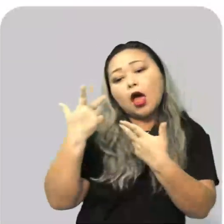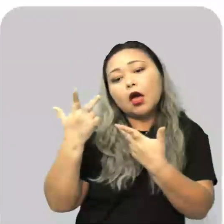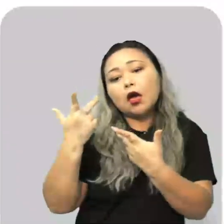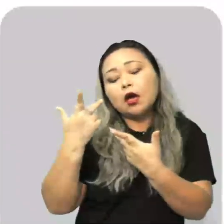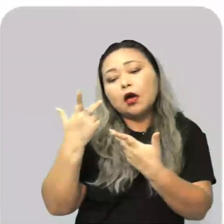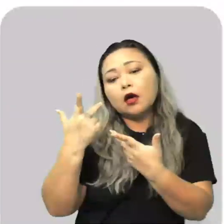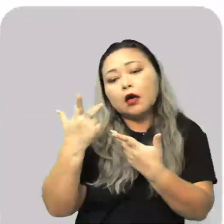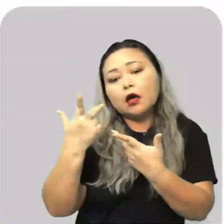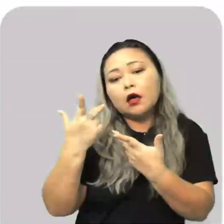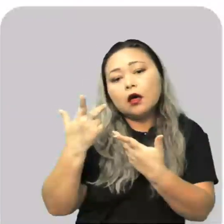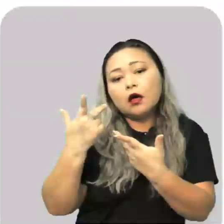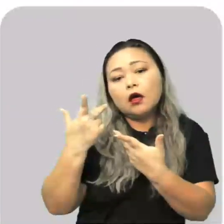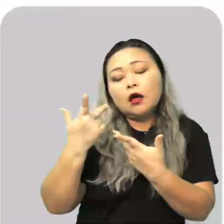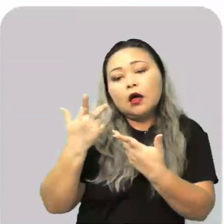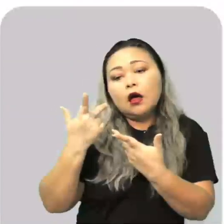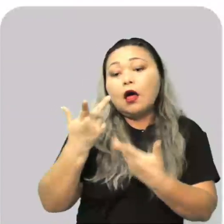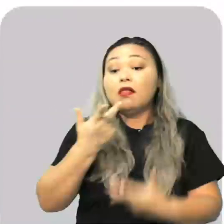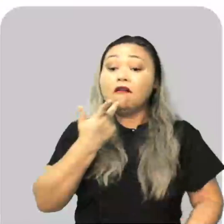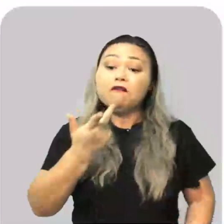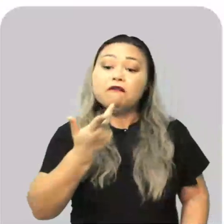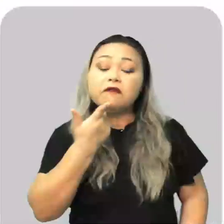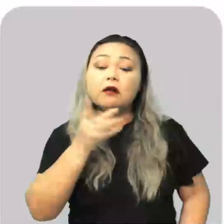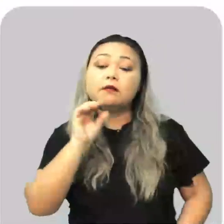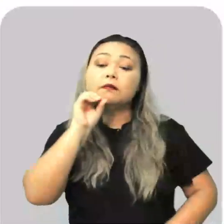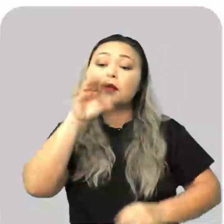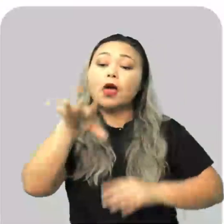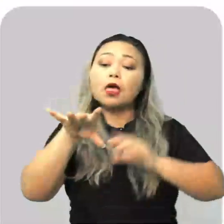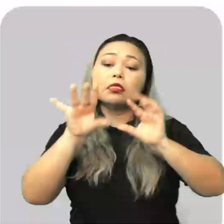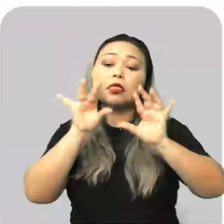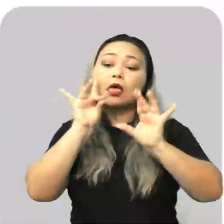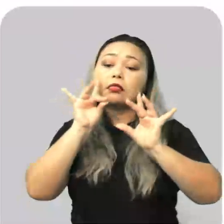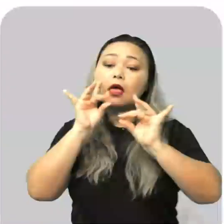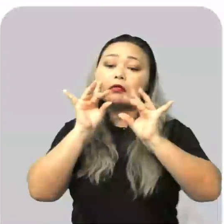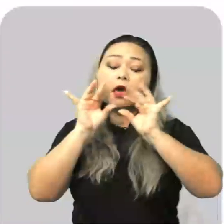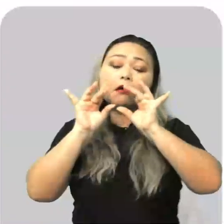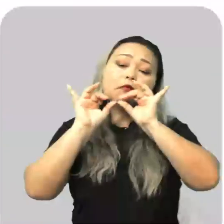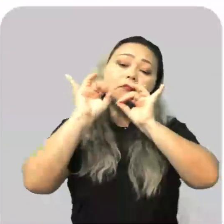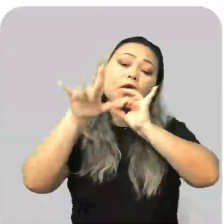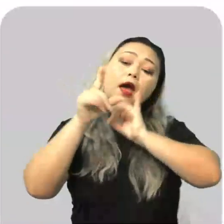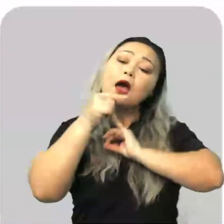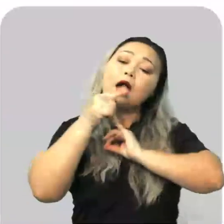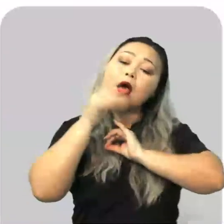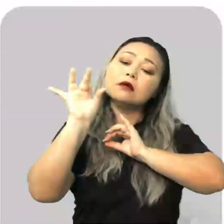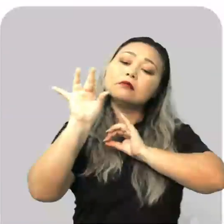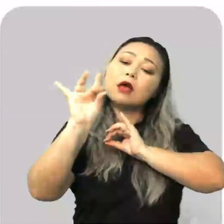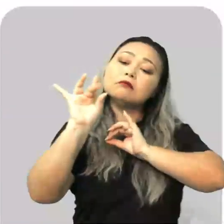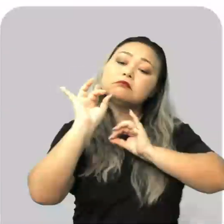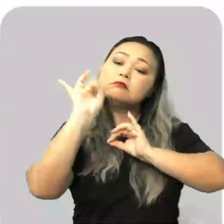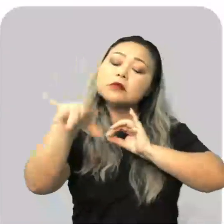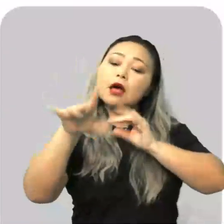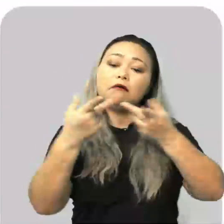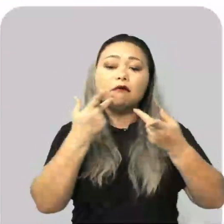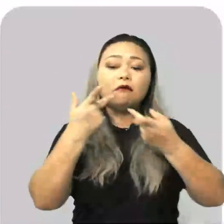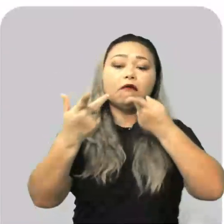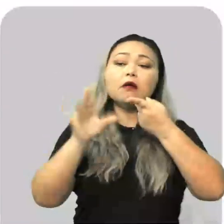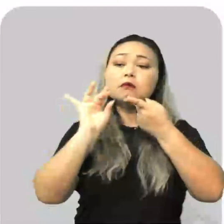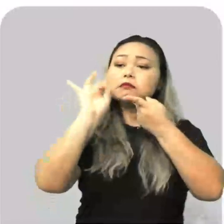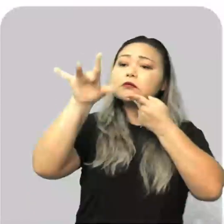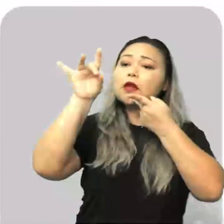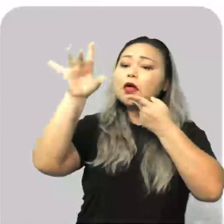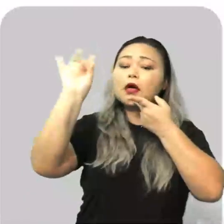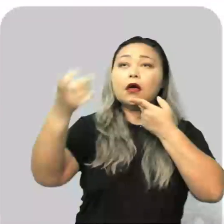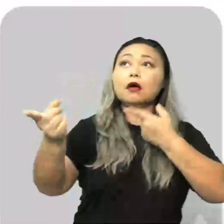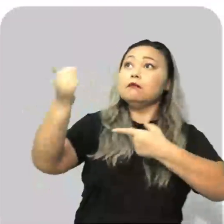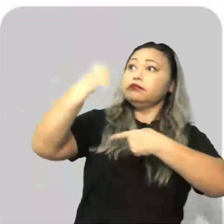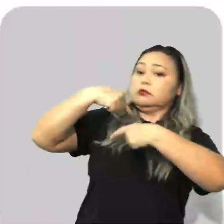na nossa fala, a gente eliminar gotículas de água. E aí, realmente, você vai ter, não